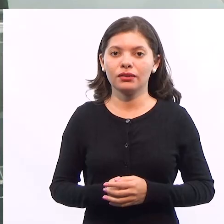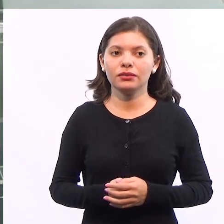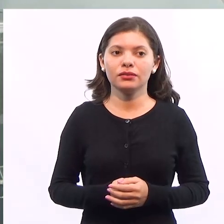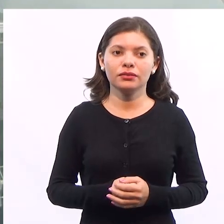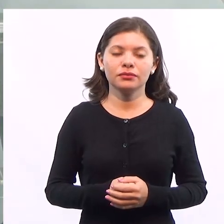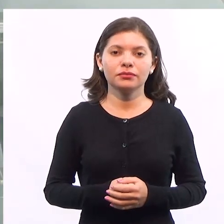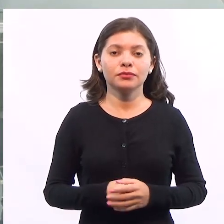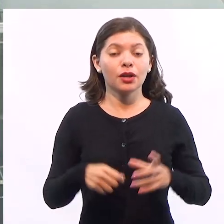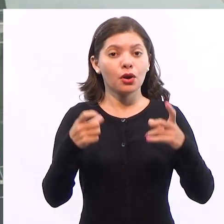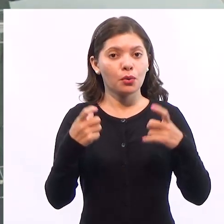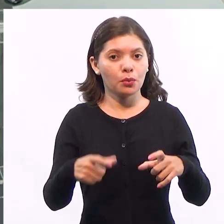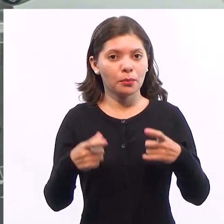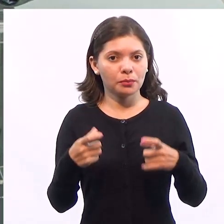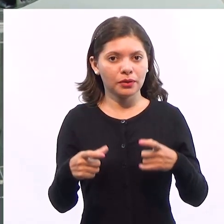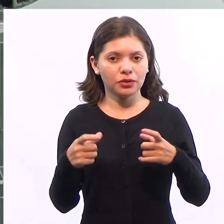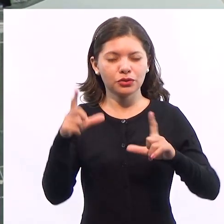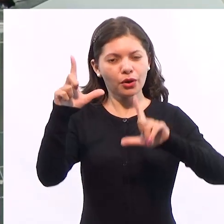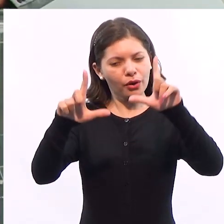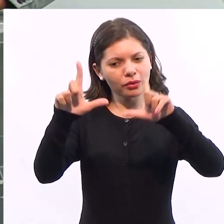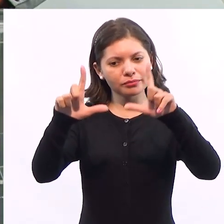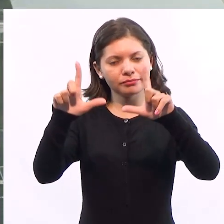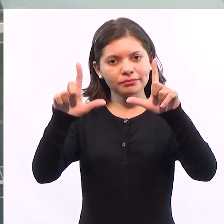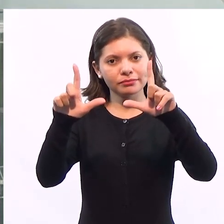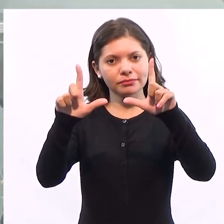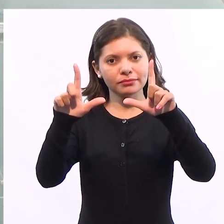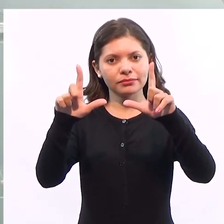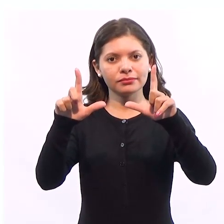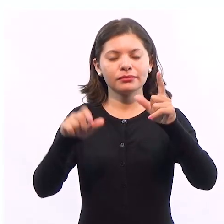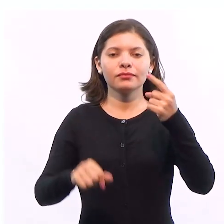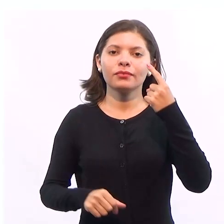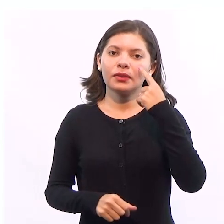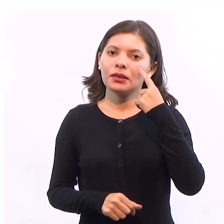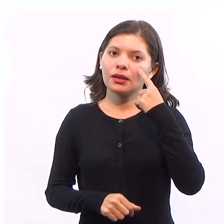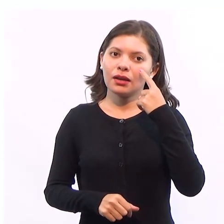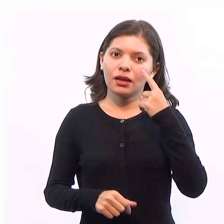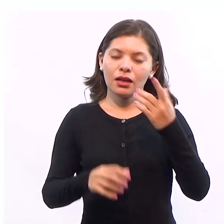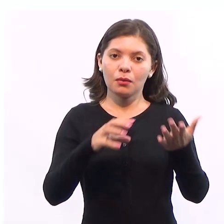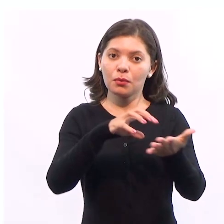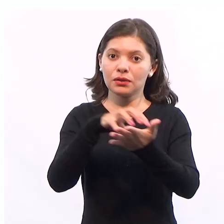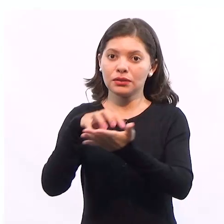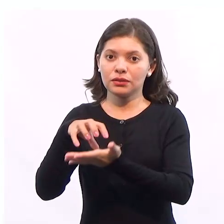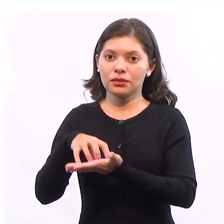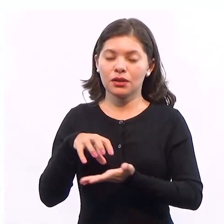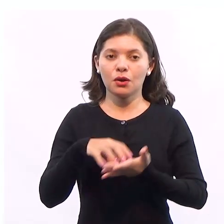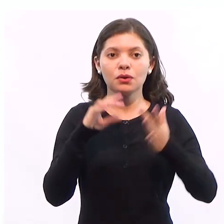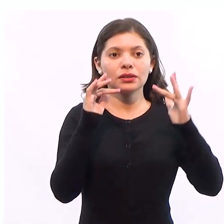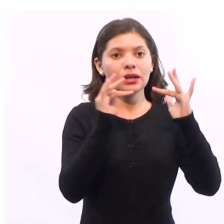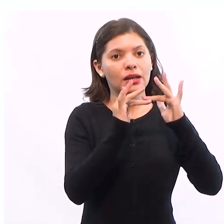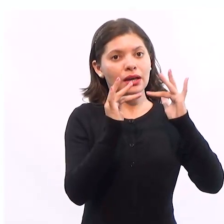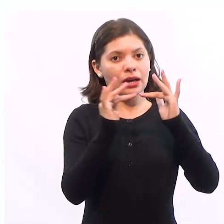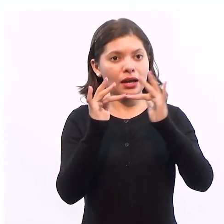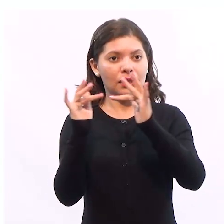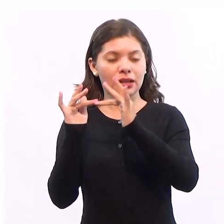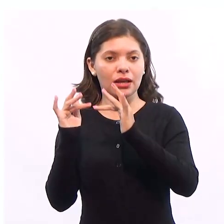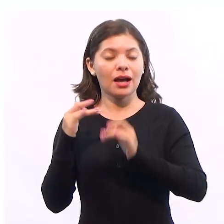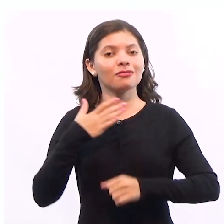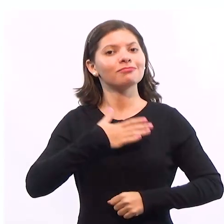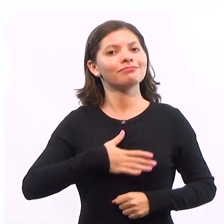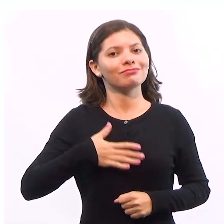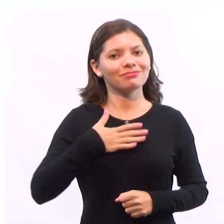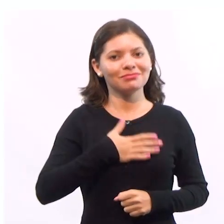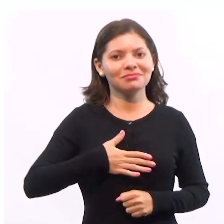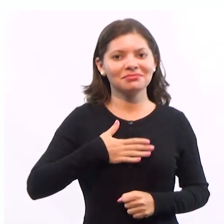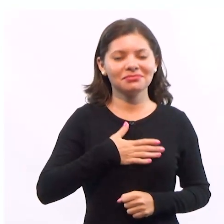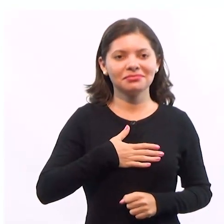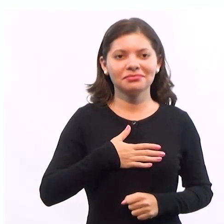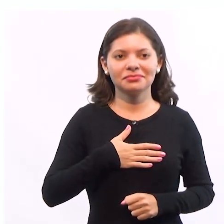é exatamente isso, o clima organizacional. É aquilo, coloque de novo, ó, constitui o meio organizacional, está intimamente ligado ao quê?